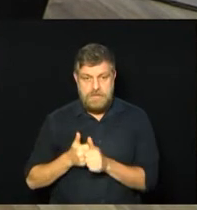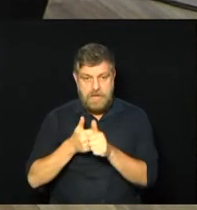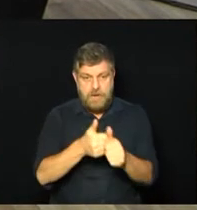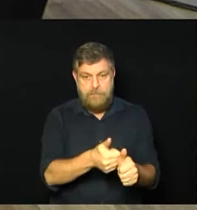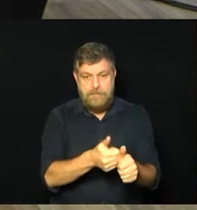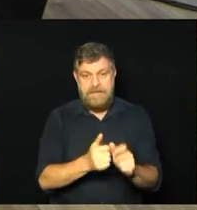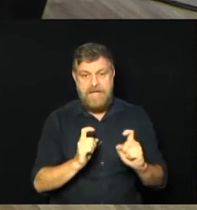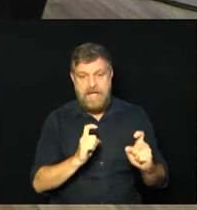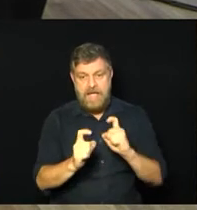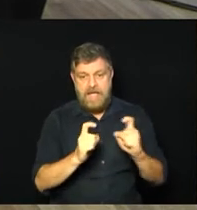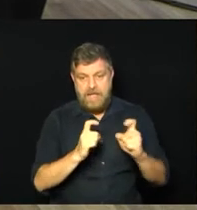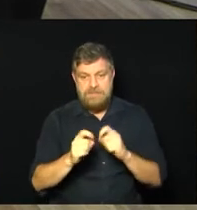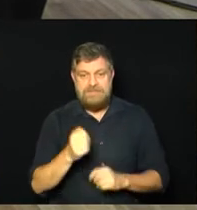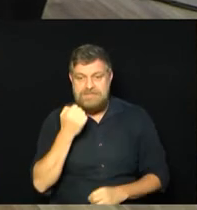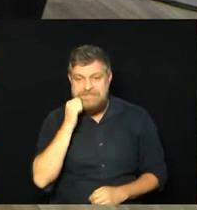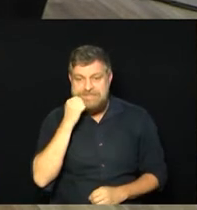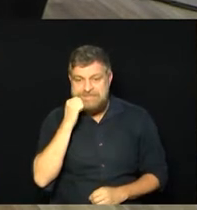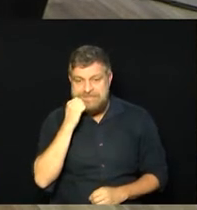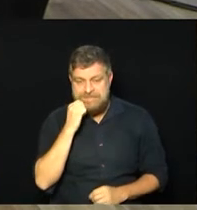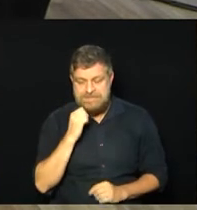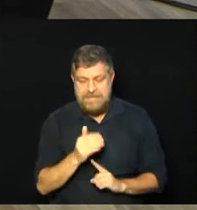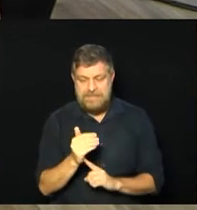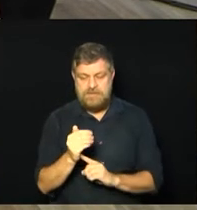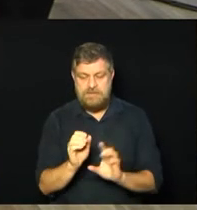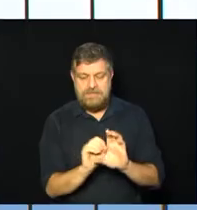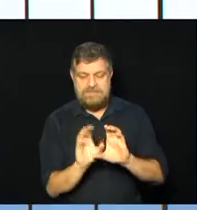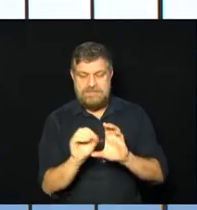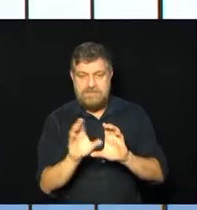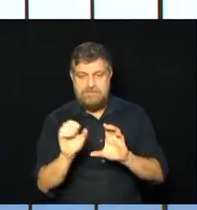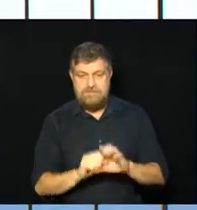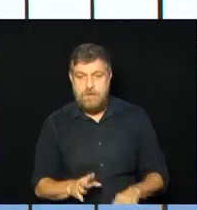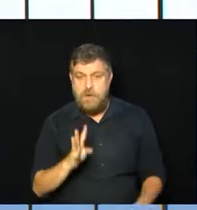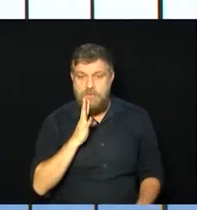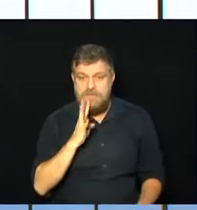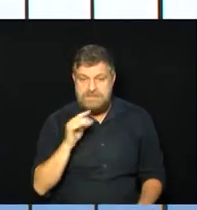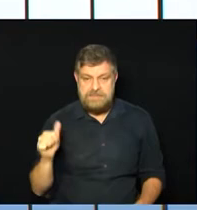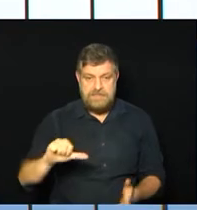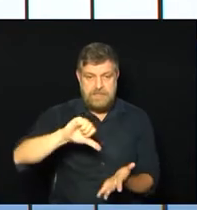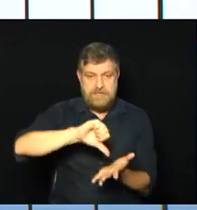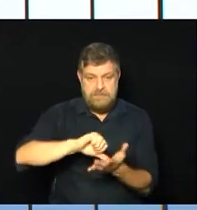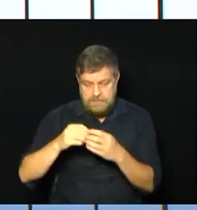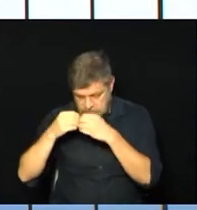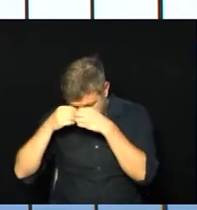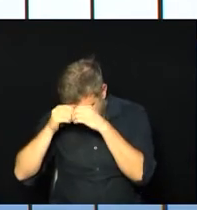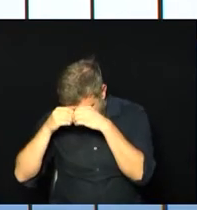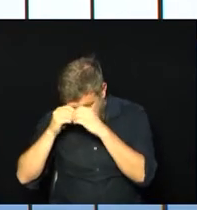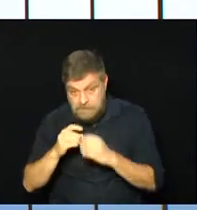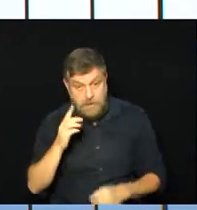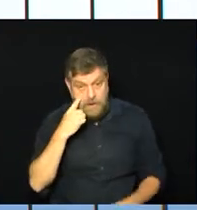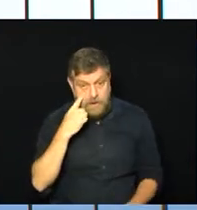então, a reunião da Comissão de Ciência e Tecnologia. Eles foram conhecer o CNPEM, que tem o laboratório Luz Síncroton.